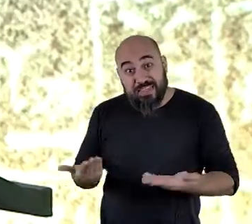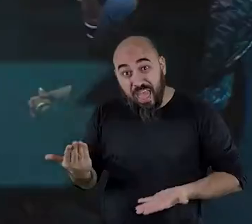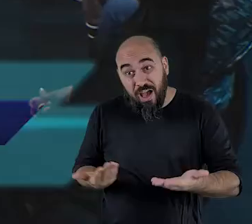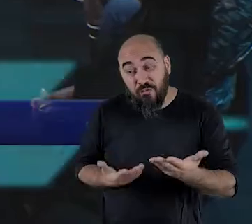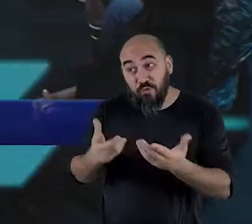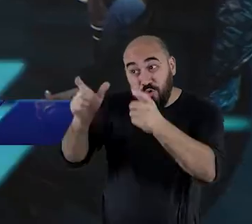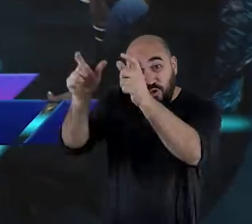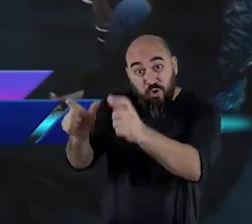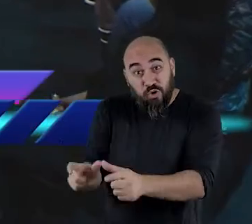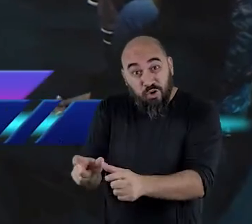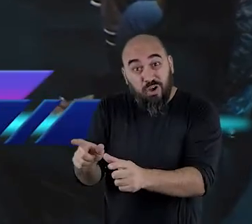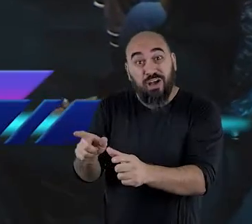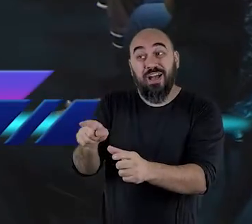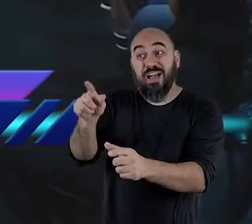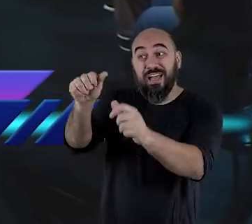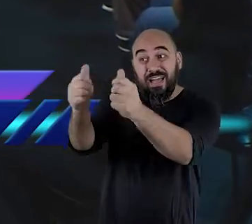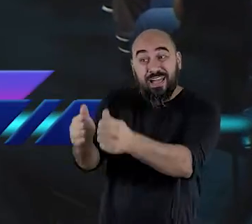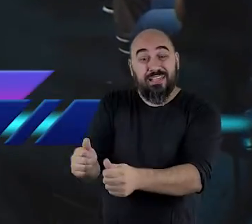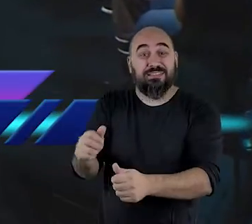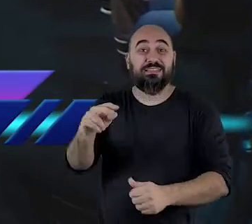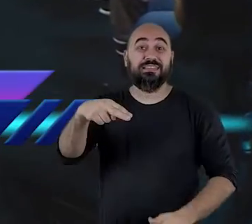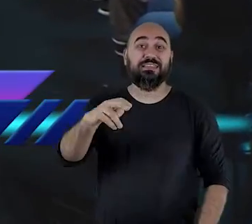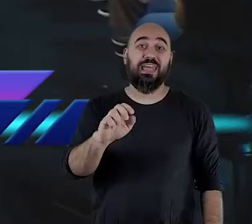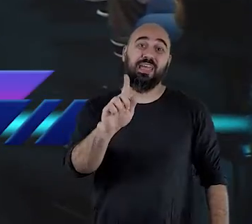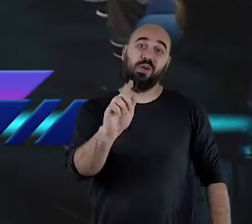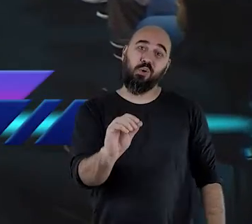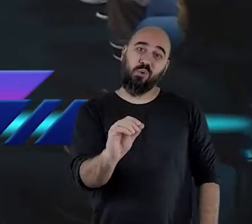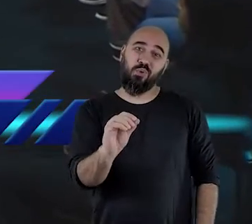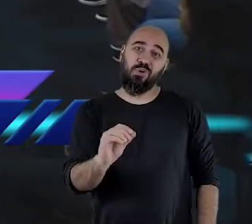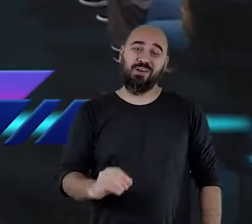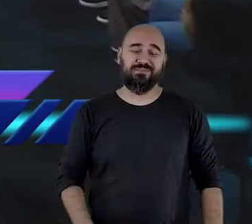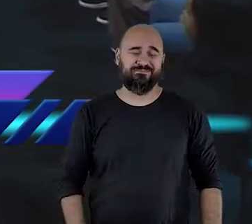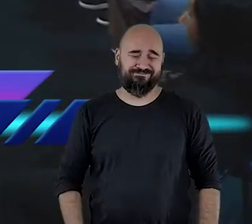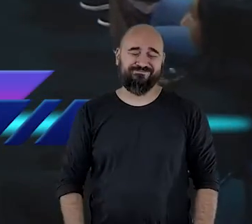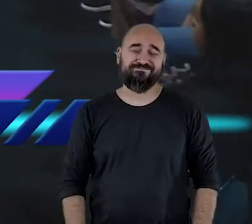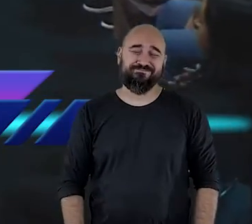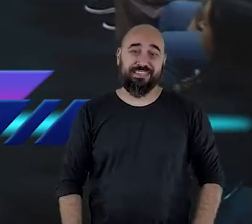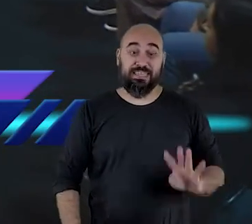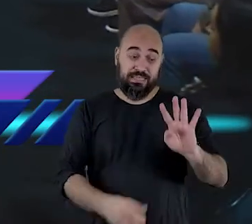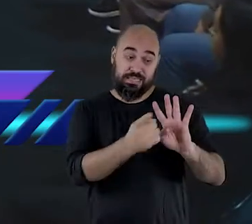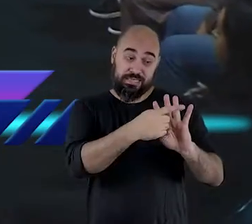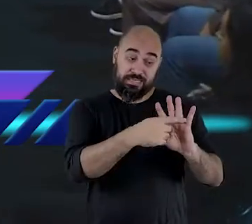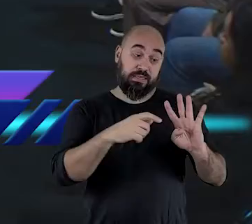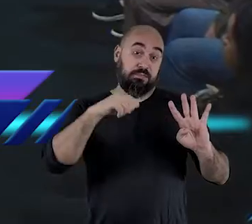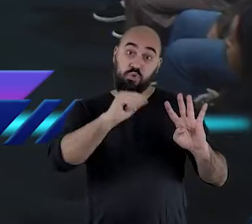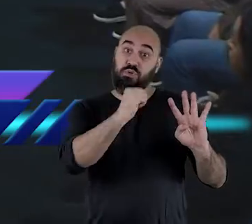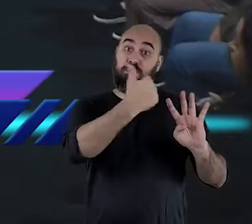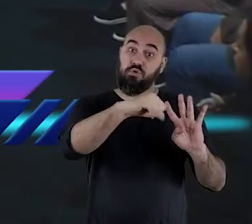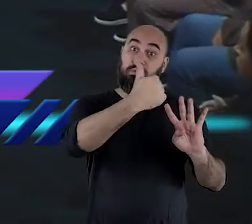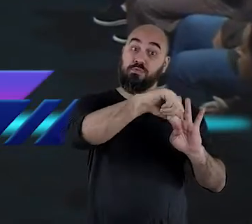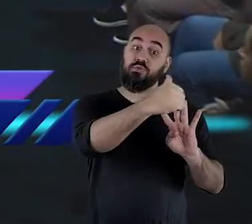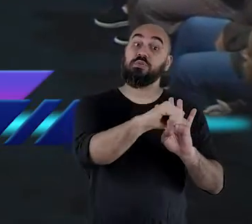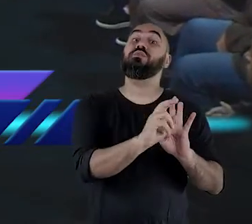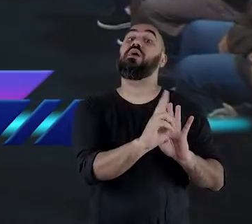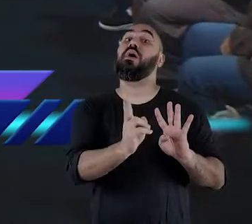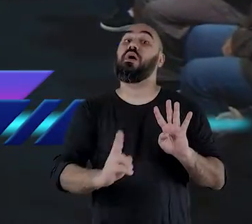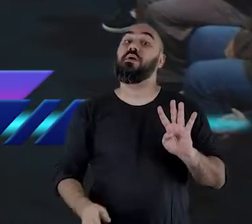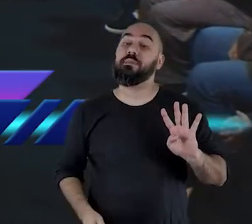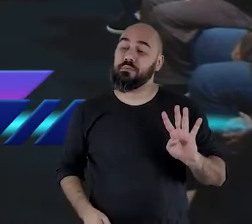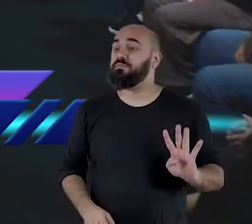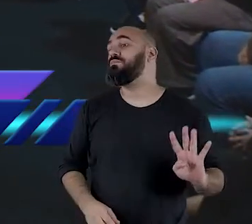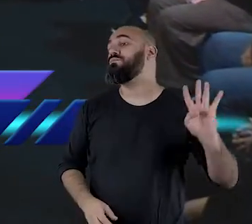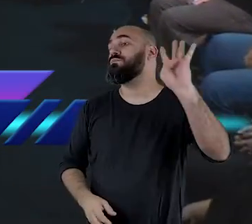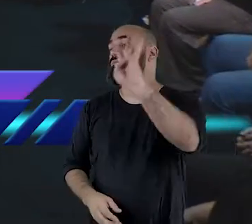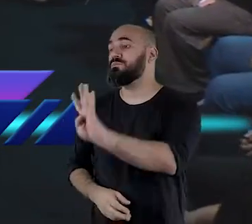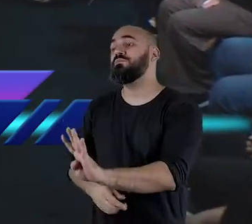Os 4 jovens estavam sendo levados para se conformar a adotar uma vida com